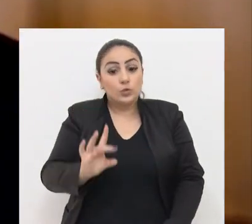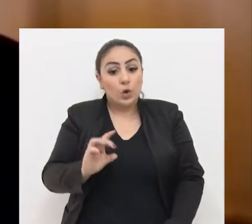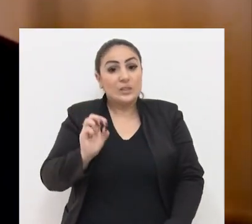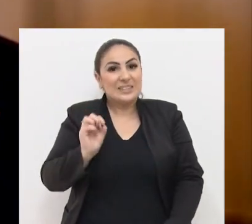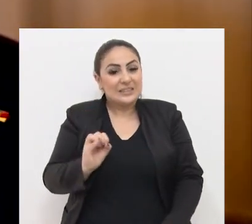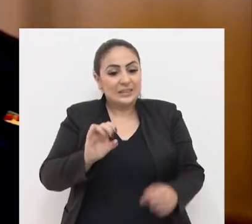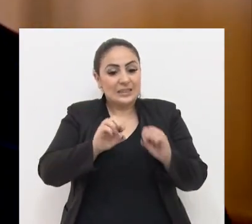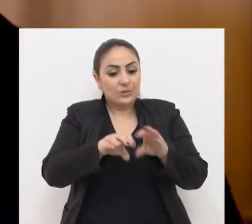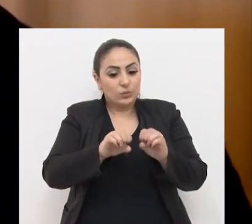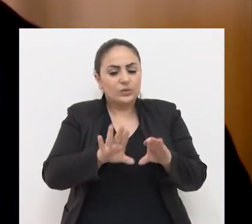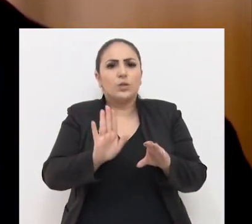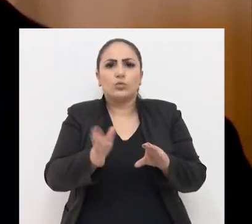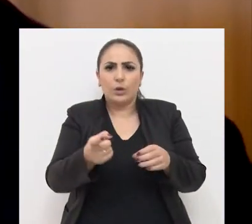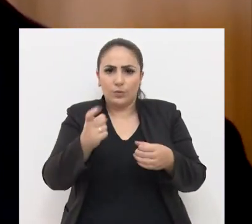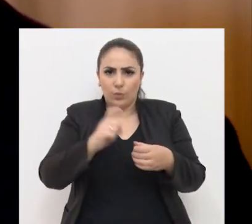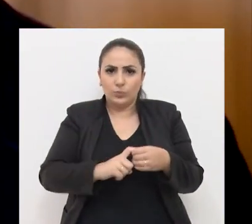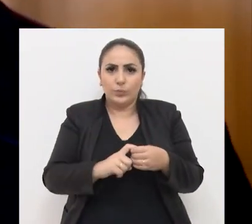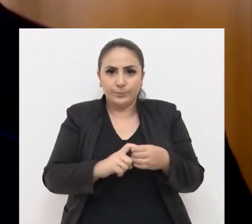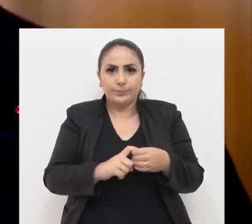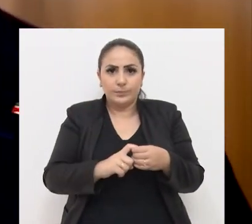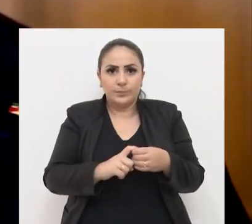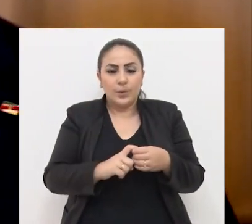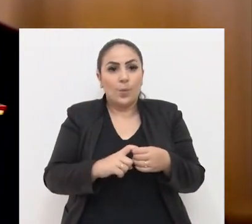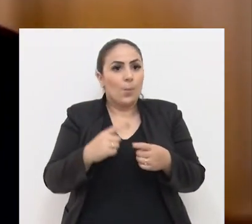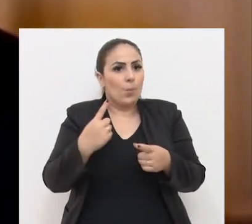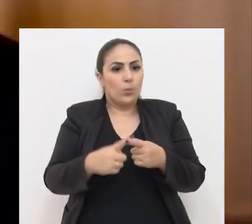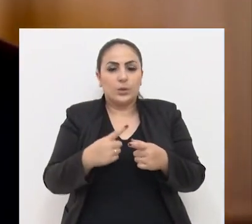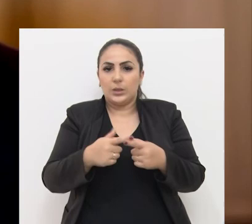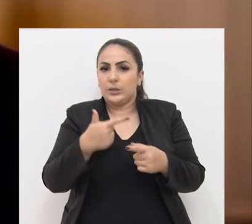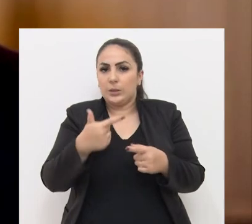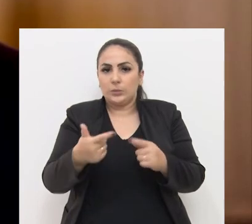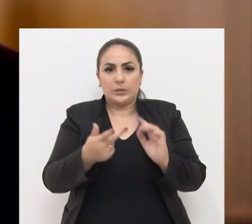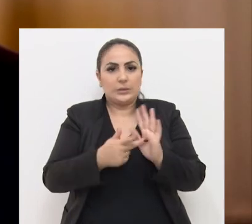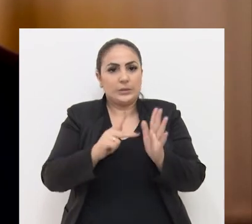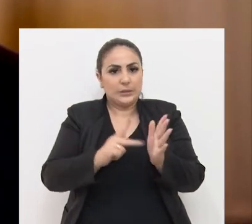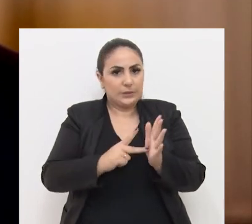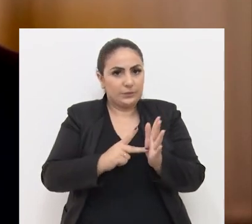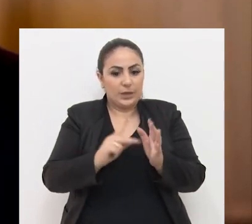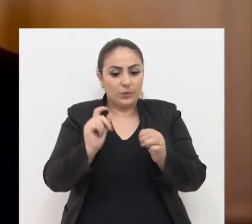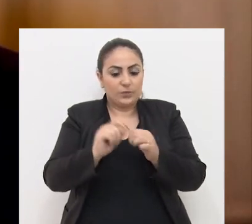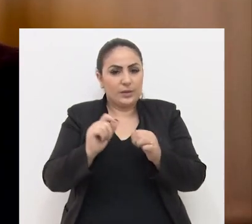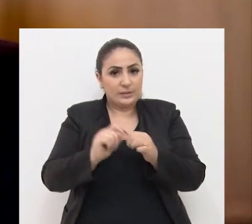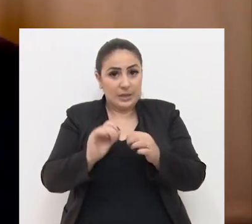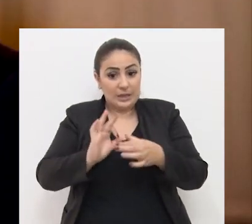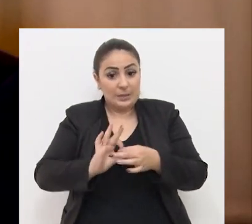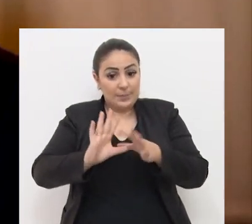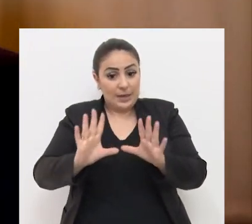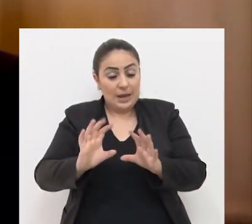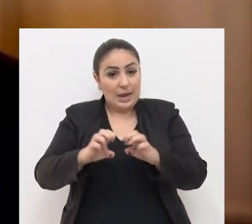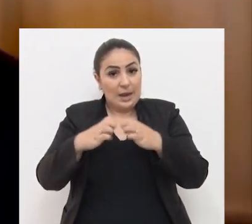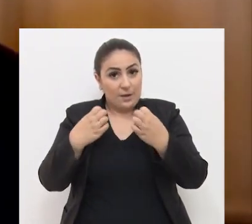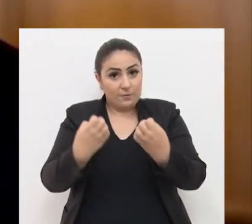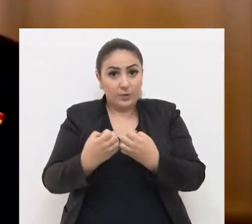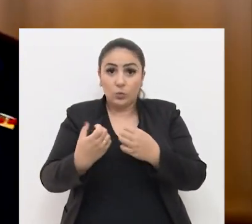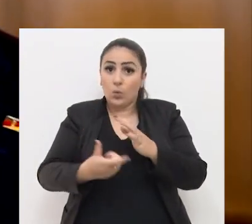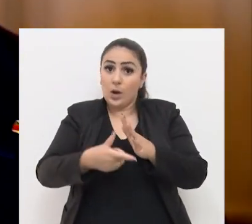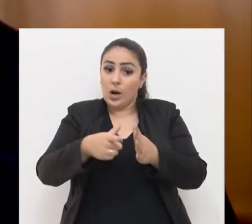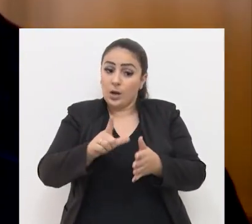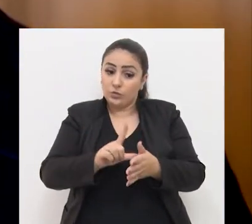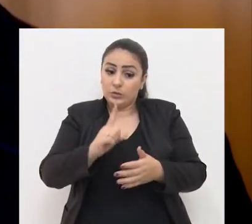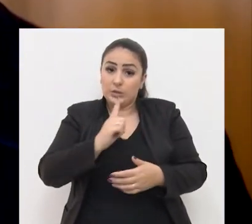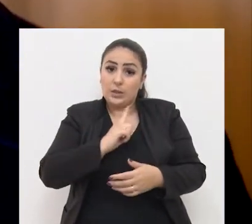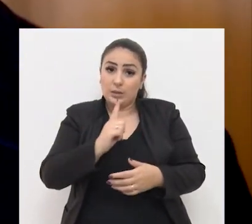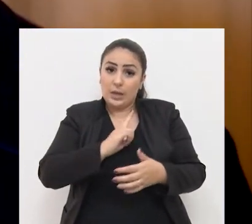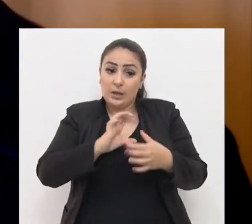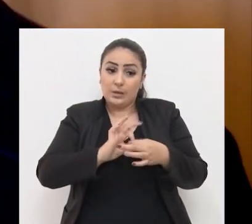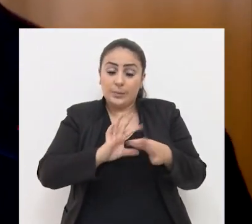onde a educação já estiver retornando, porque não faz sentido haver liberação de eventos antes de haver